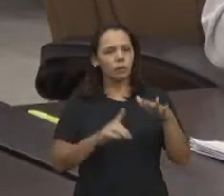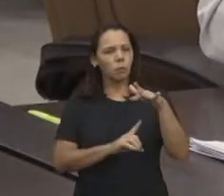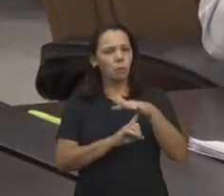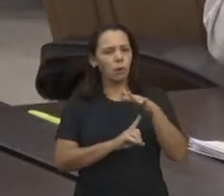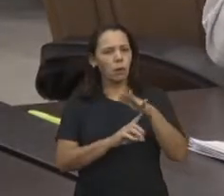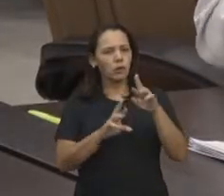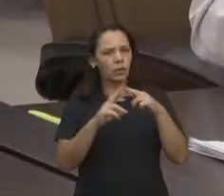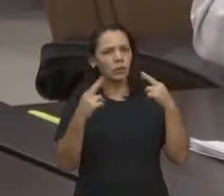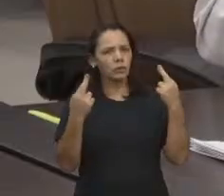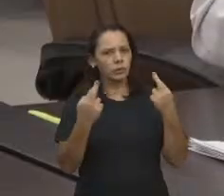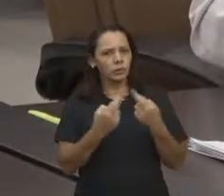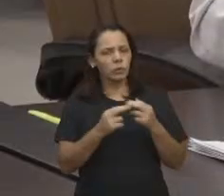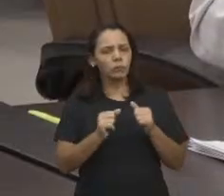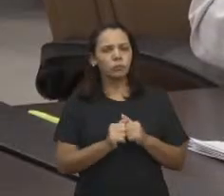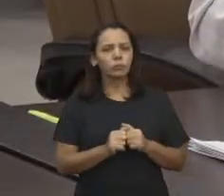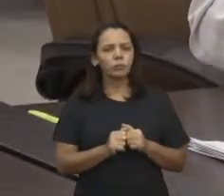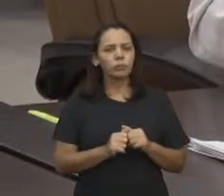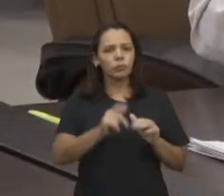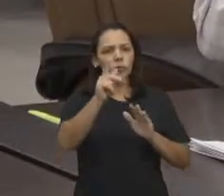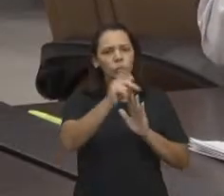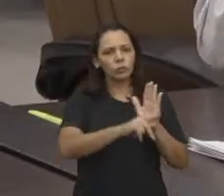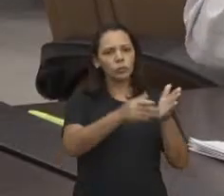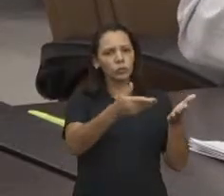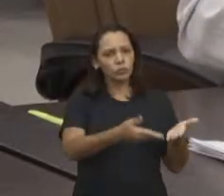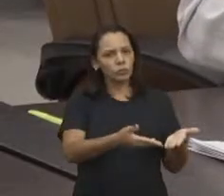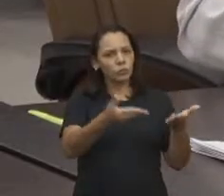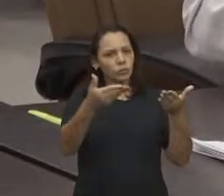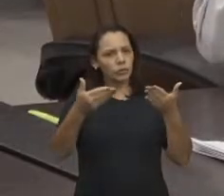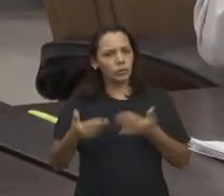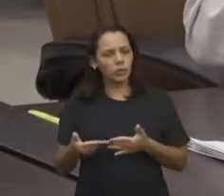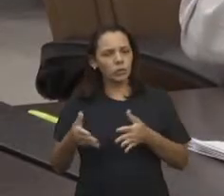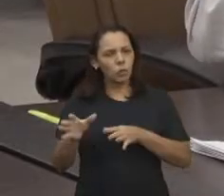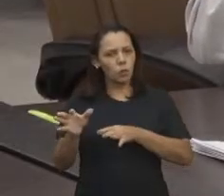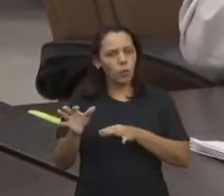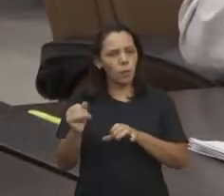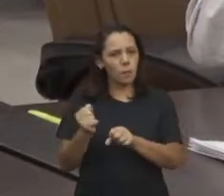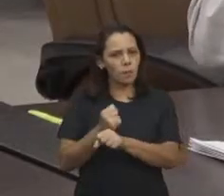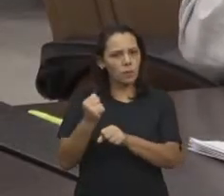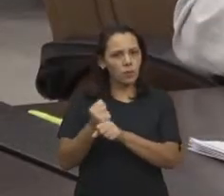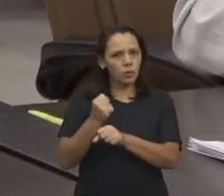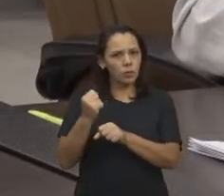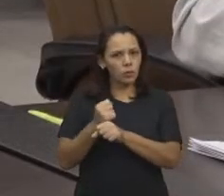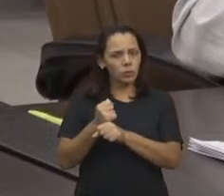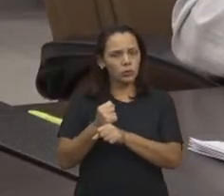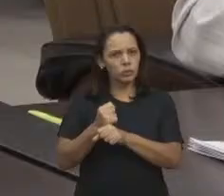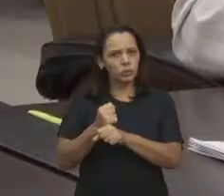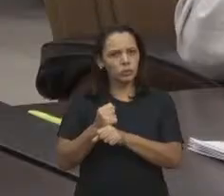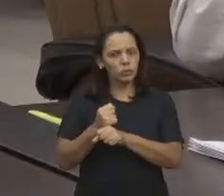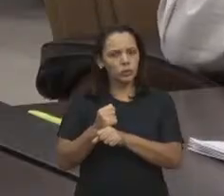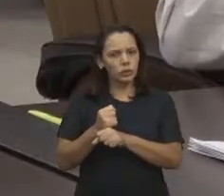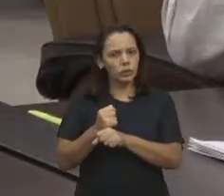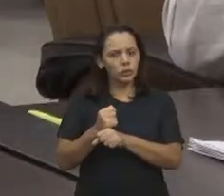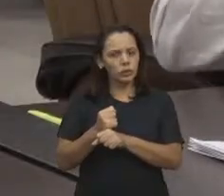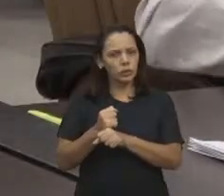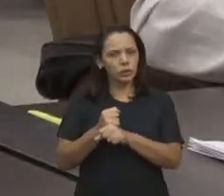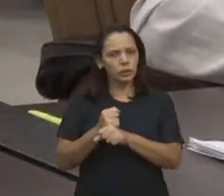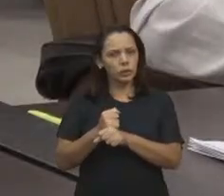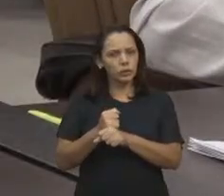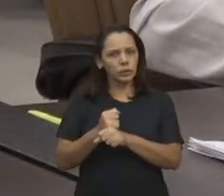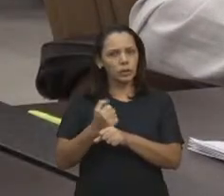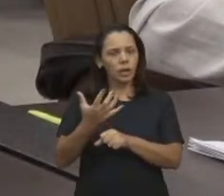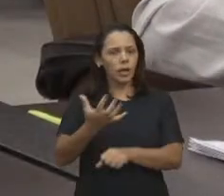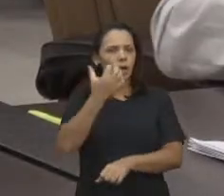quando vai mandar o projeto para cá para construir, para dotar a praça? Porque quando o cara adota